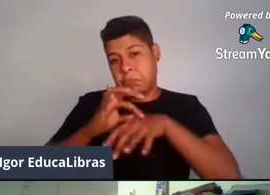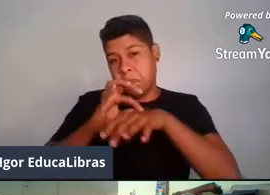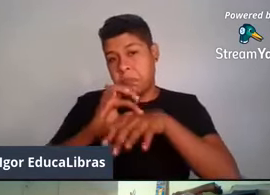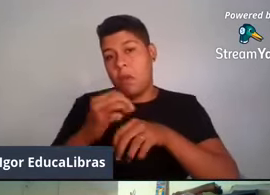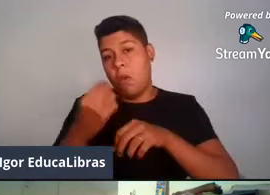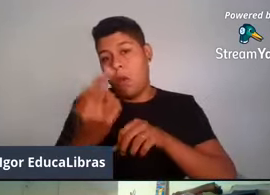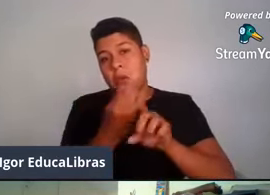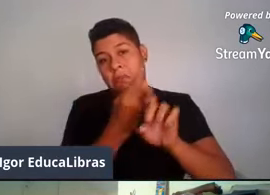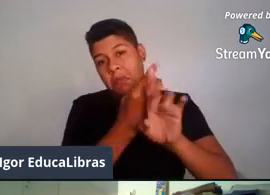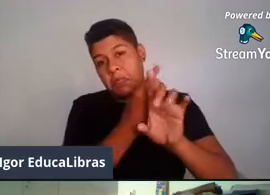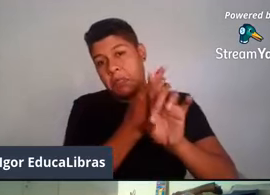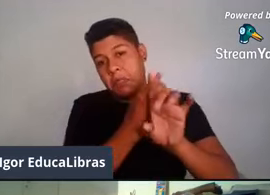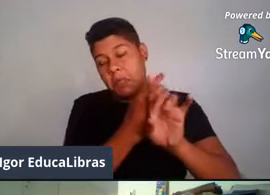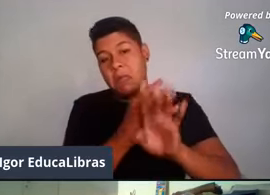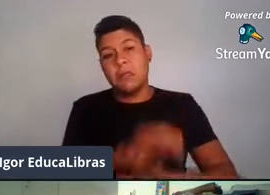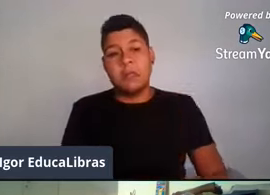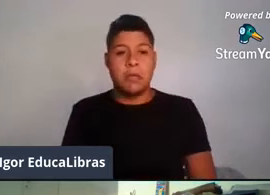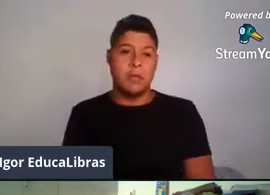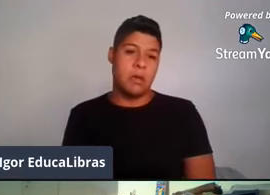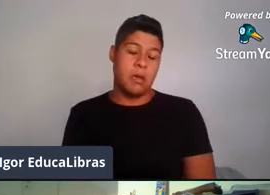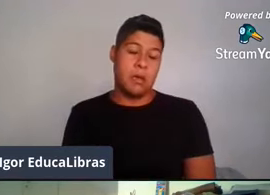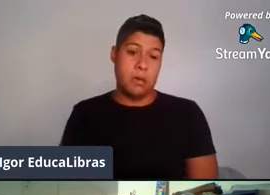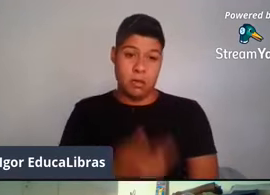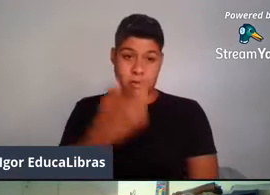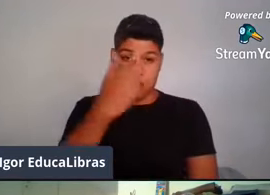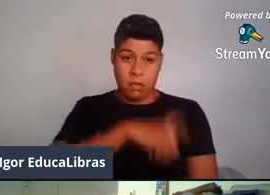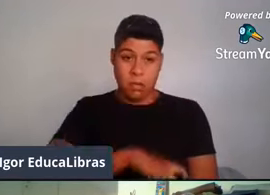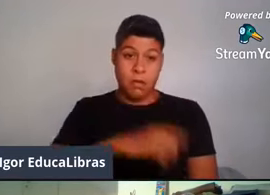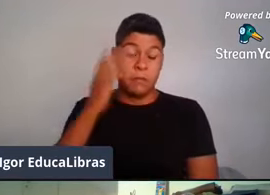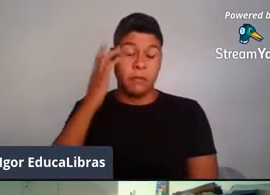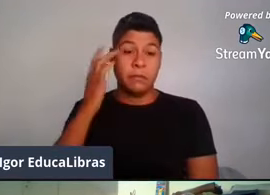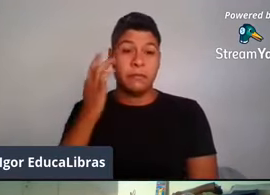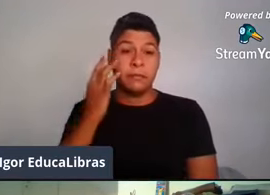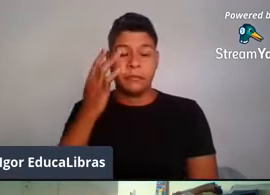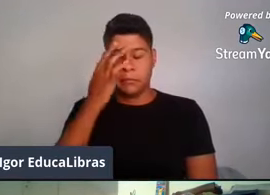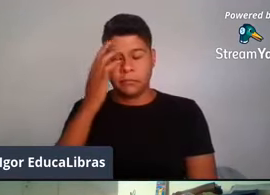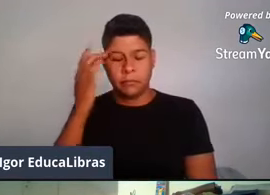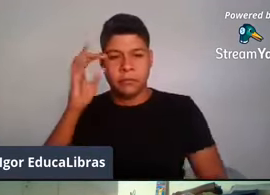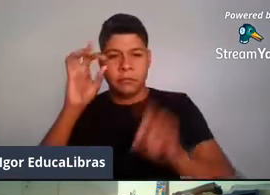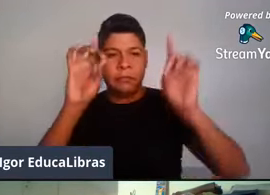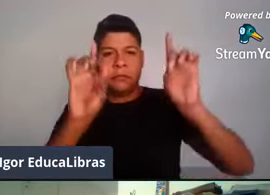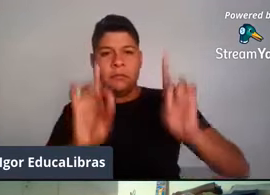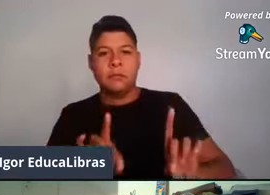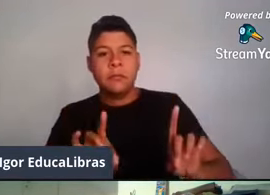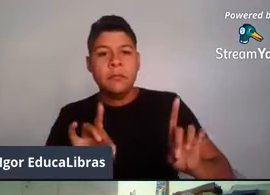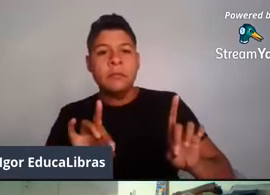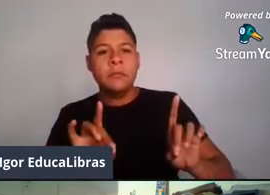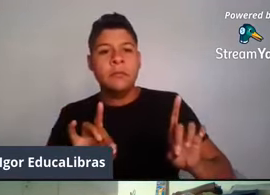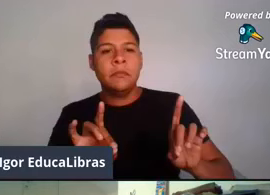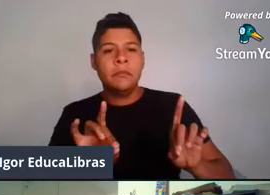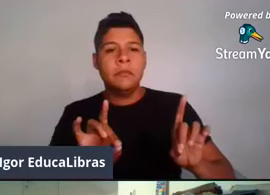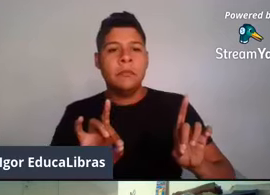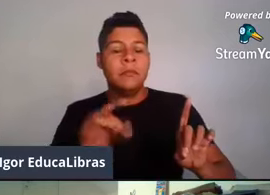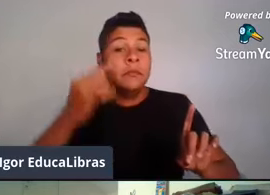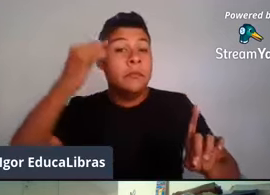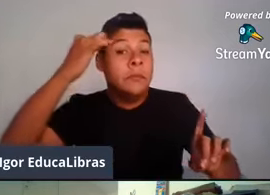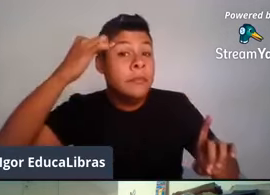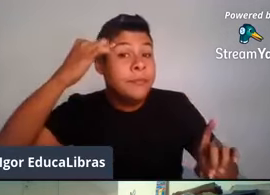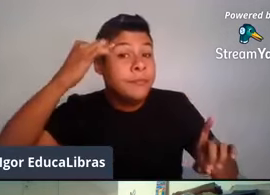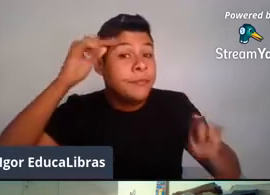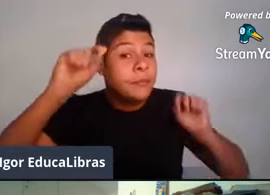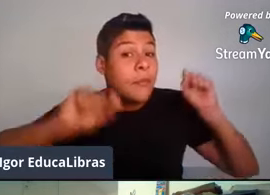remoto. Eu não, assim, eu acho que para a pessoa com deficiência, e pensando até um